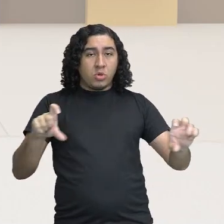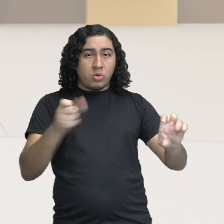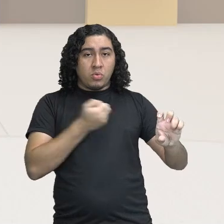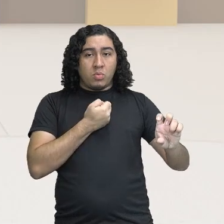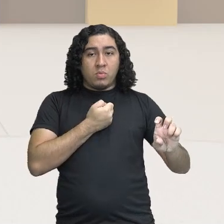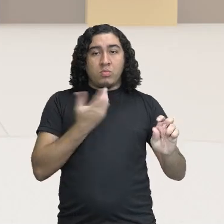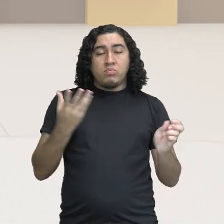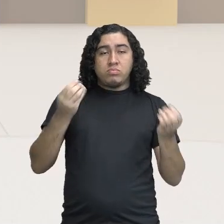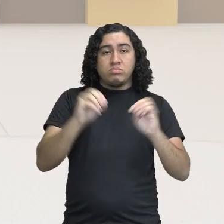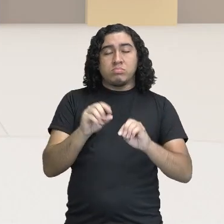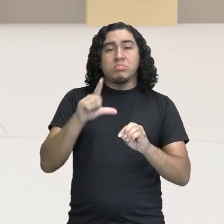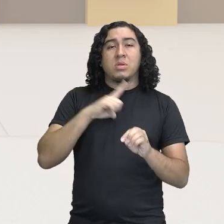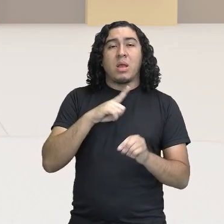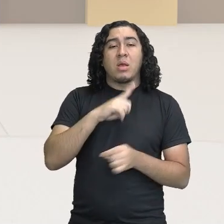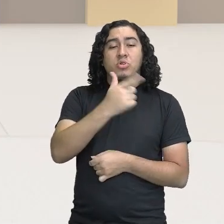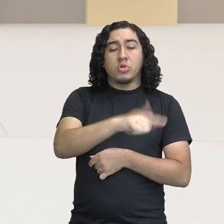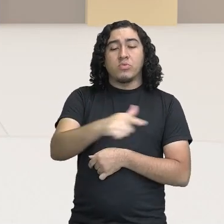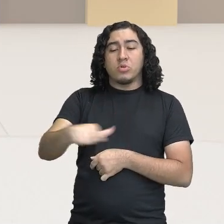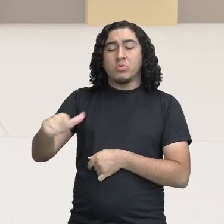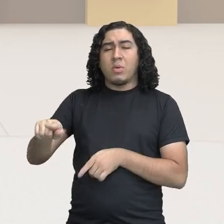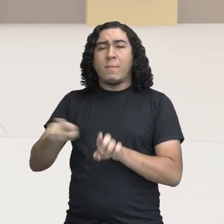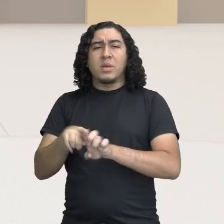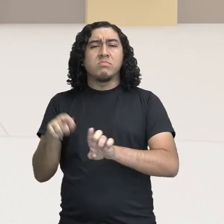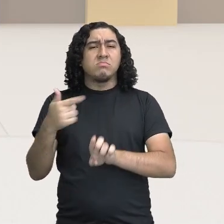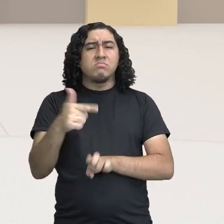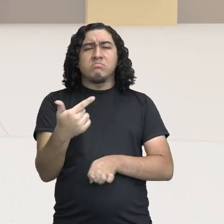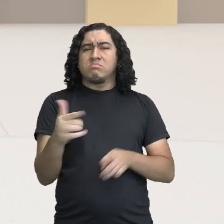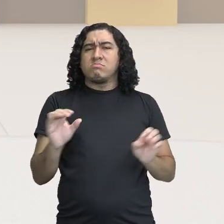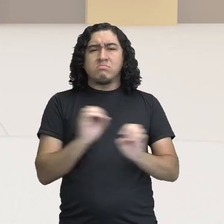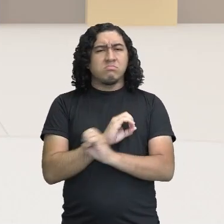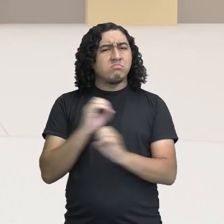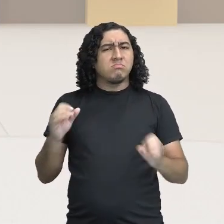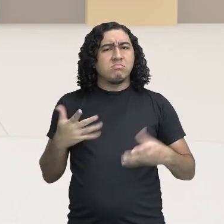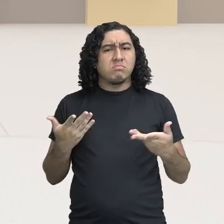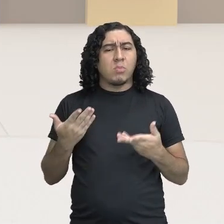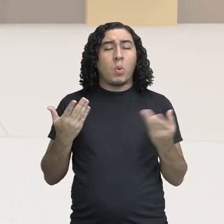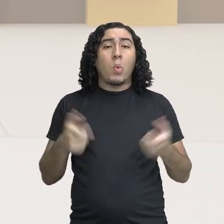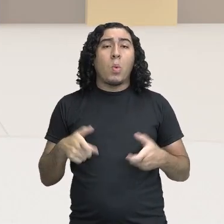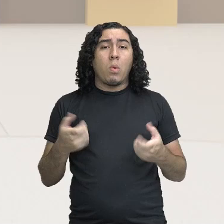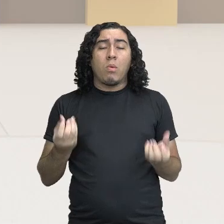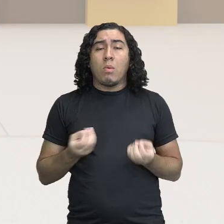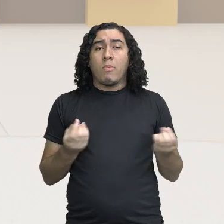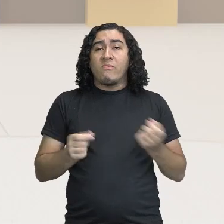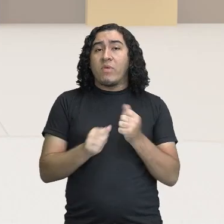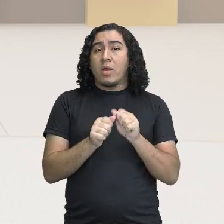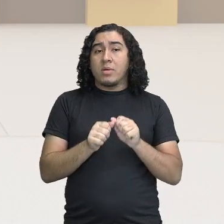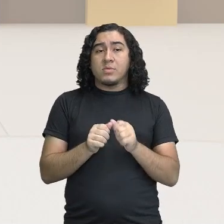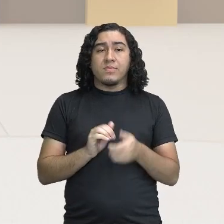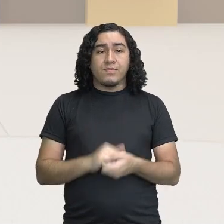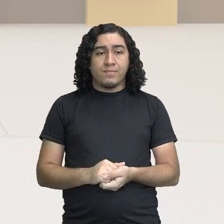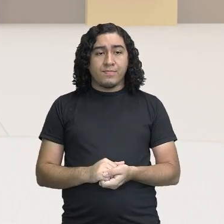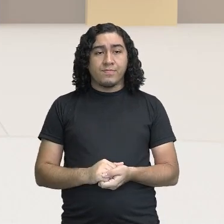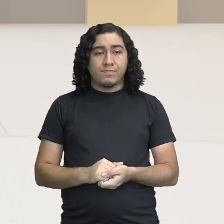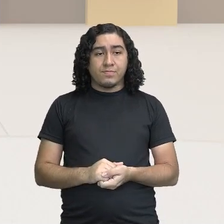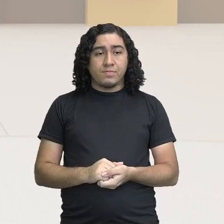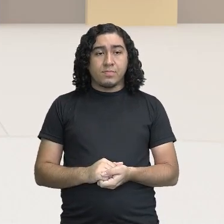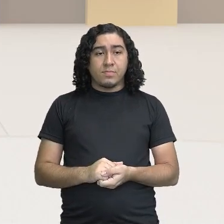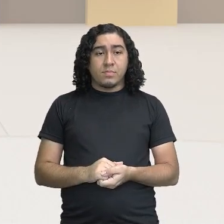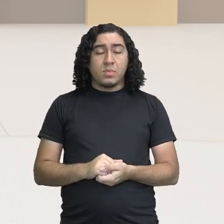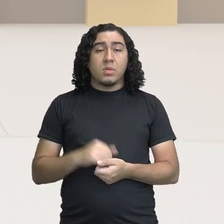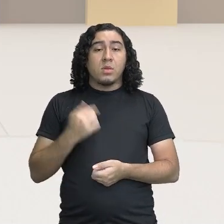vai verificar aquele que mais se repete, mas não tem nenhum número se repetindo aí. Então, o que a gente pode fazer? Nós vamos usar aí